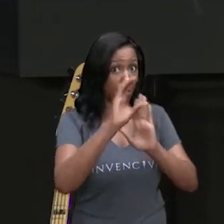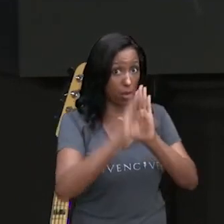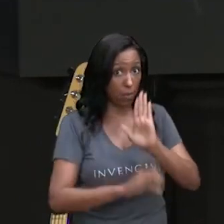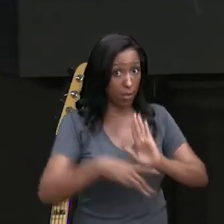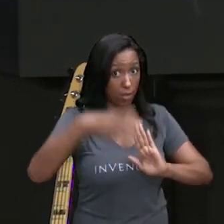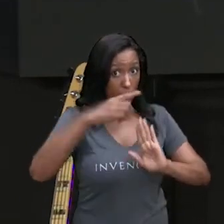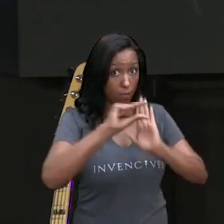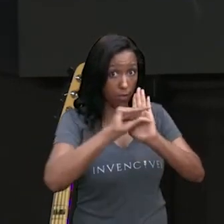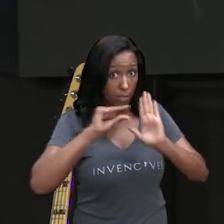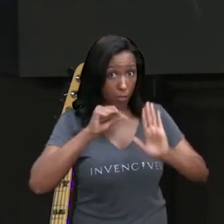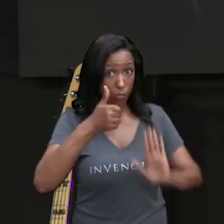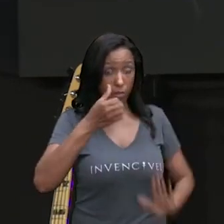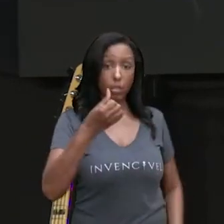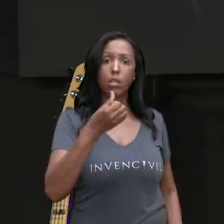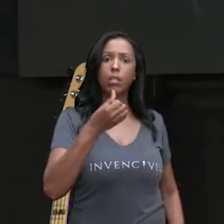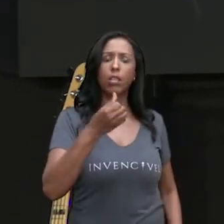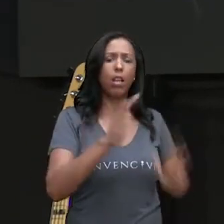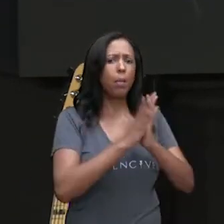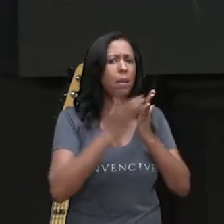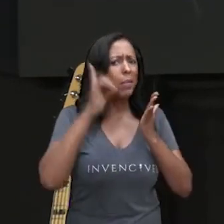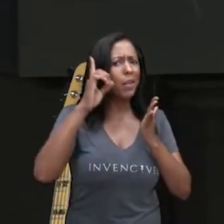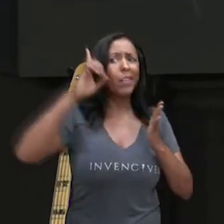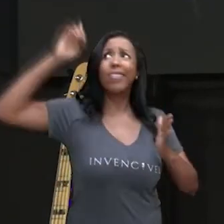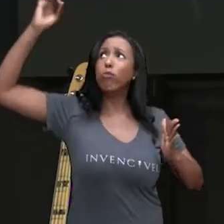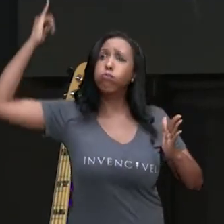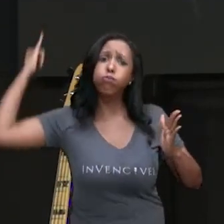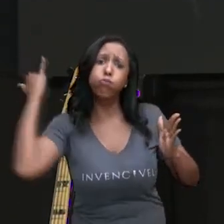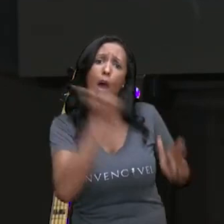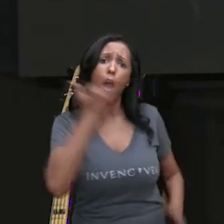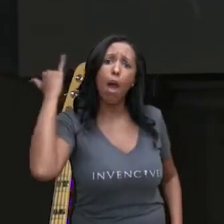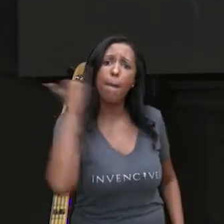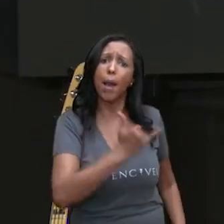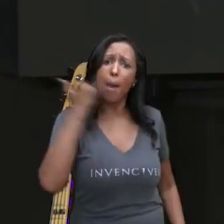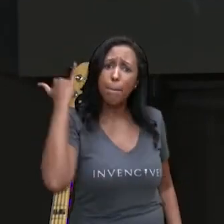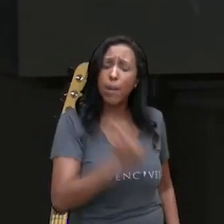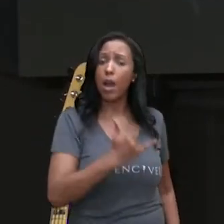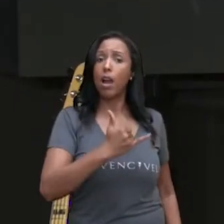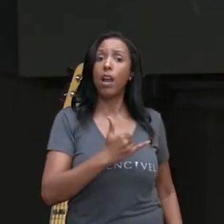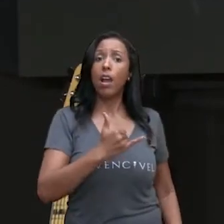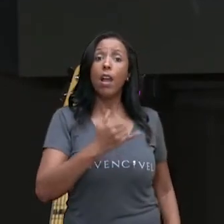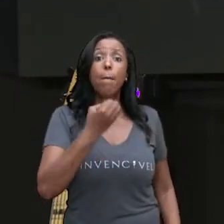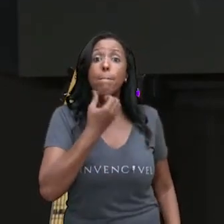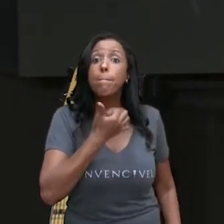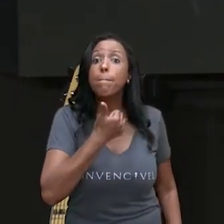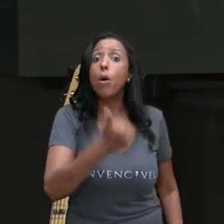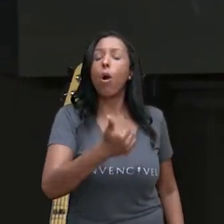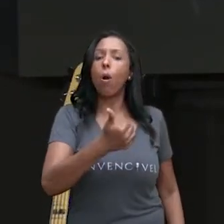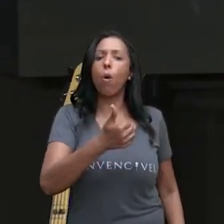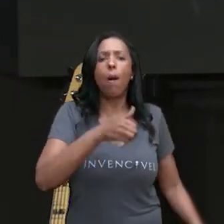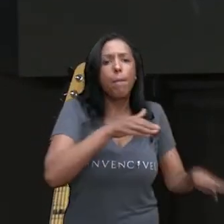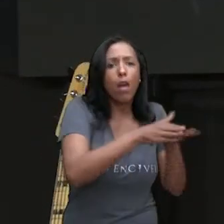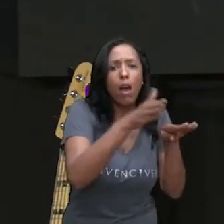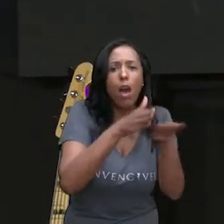Deus e útil para o ensino, para a repreensão, para a correção e para a instrução na justiça, para que o homem